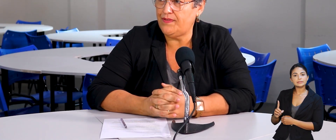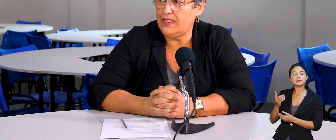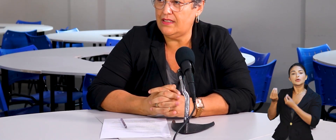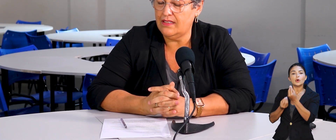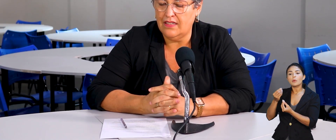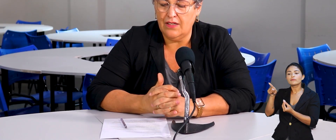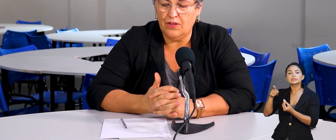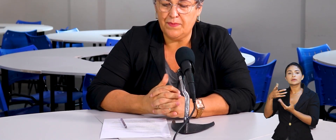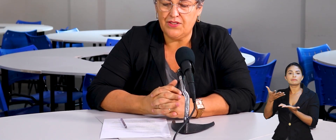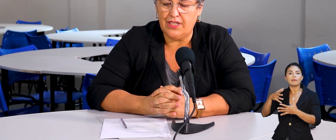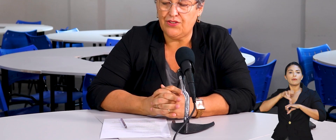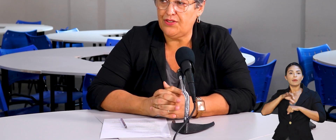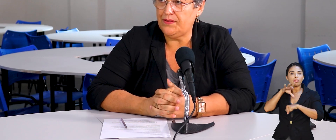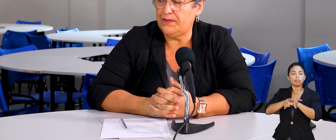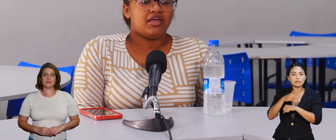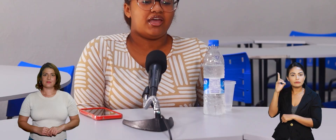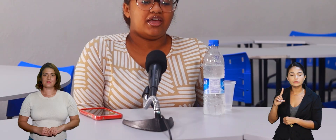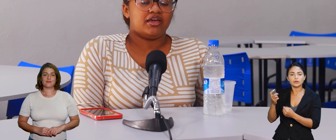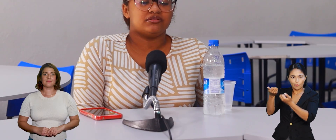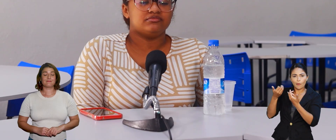chegou na sua vida? Conta pra gente.